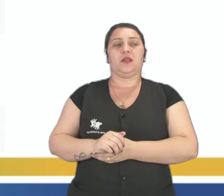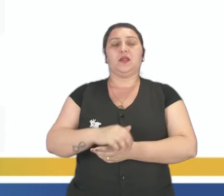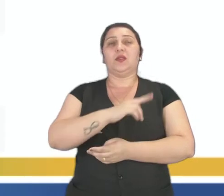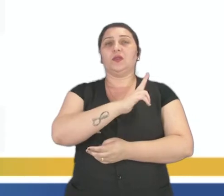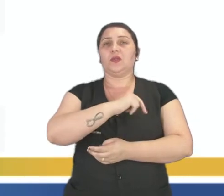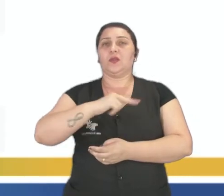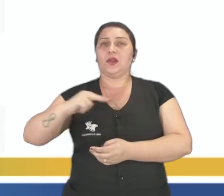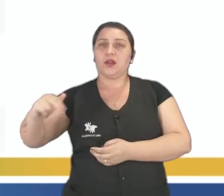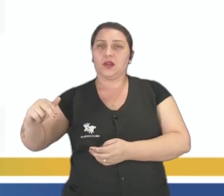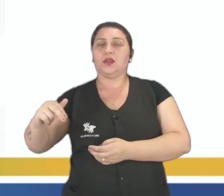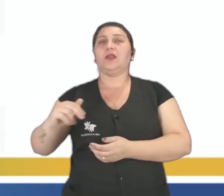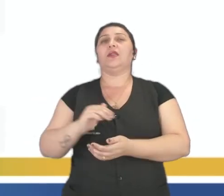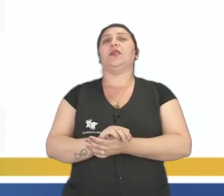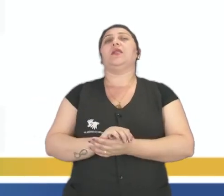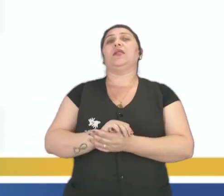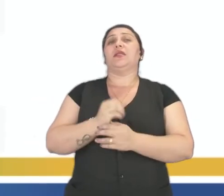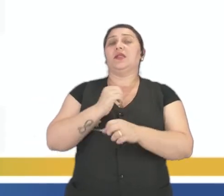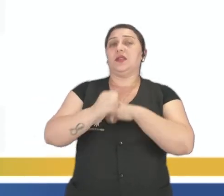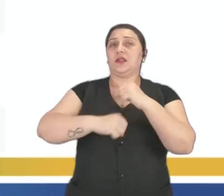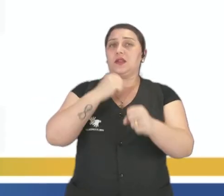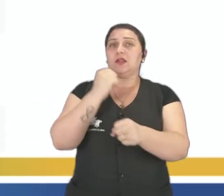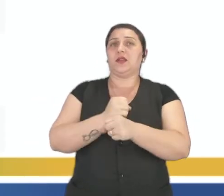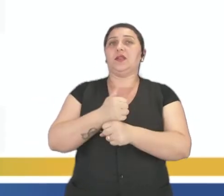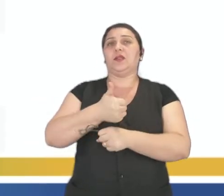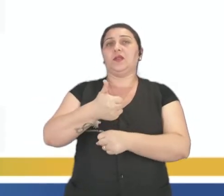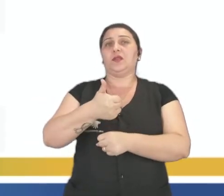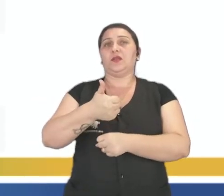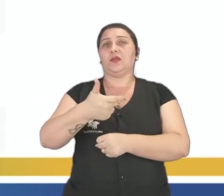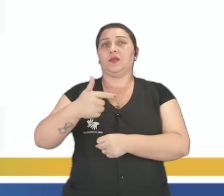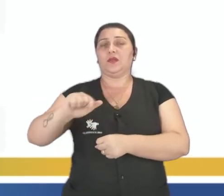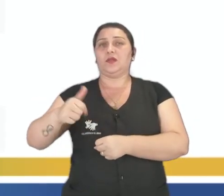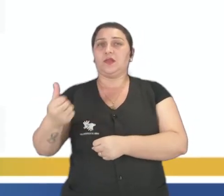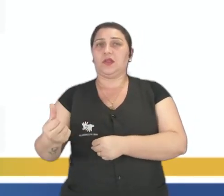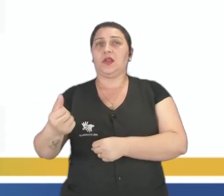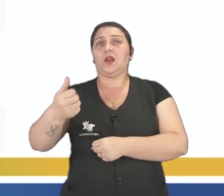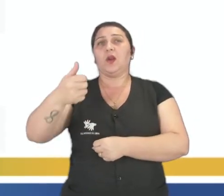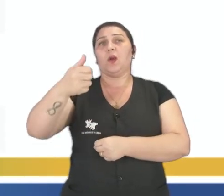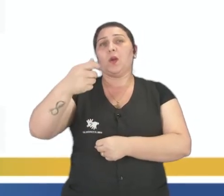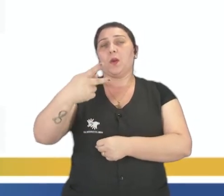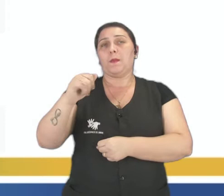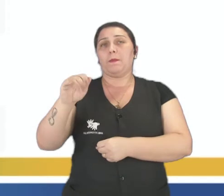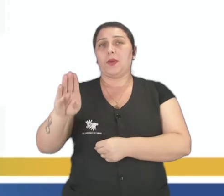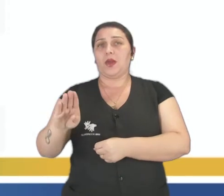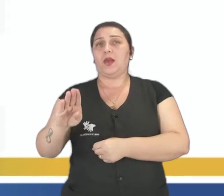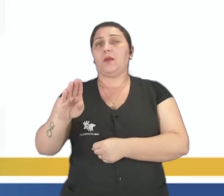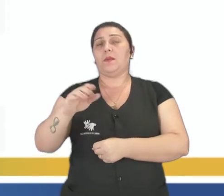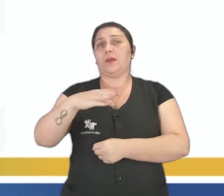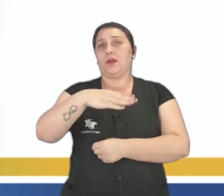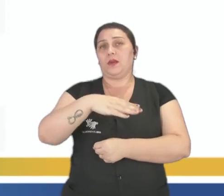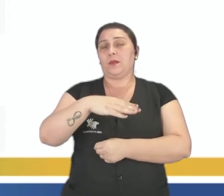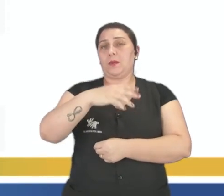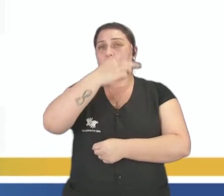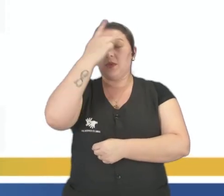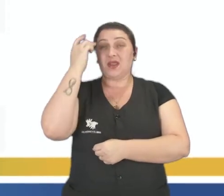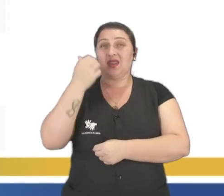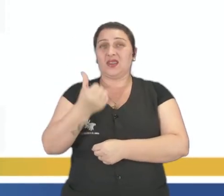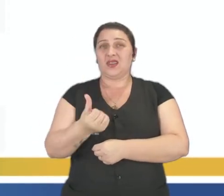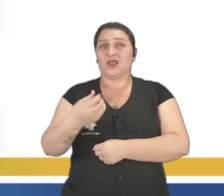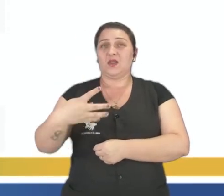escola, ano de escolaridade 12,6 anos, e o PIB per capita por pessoa